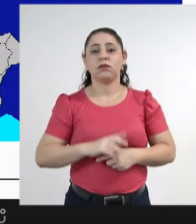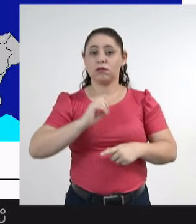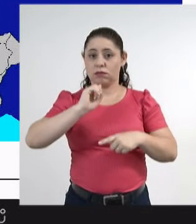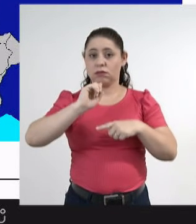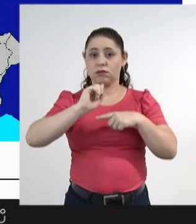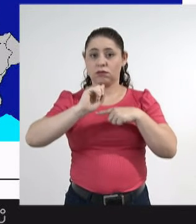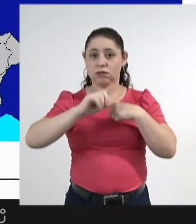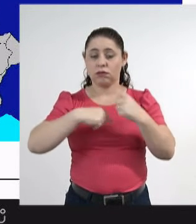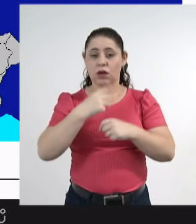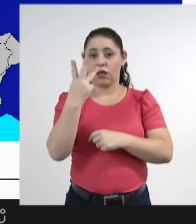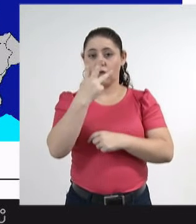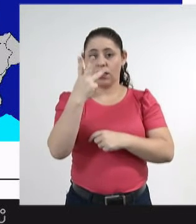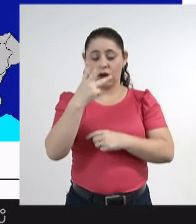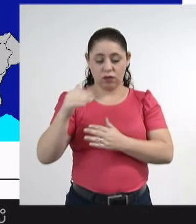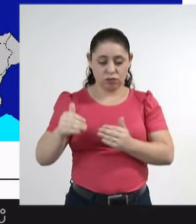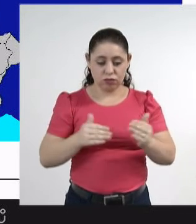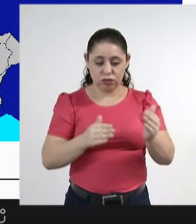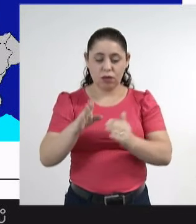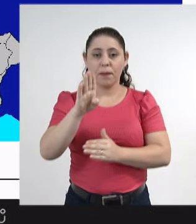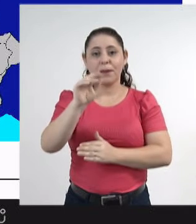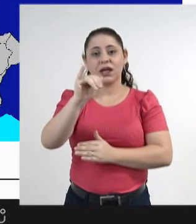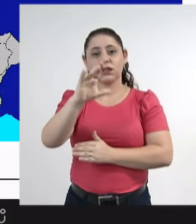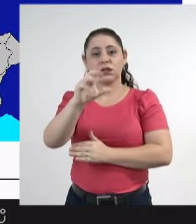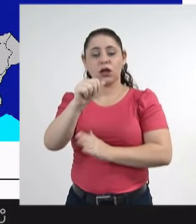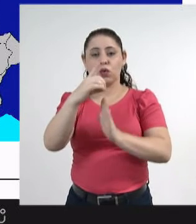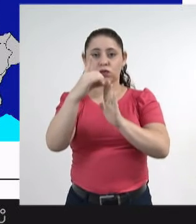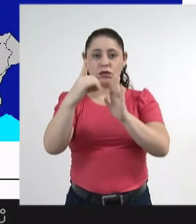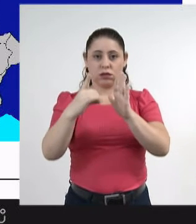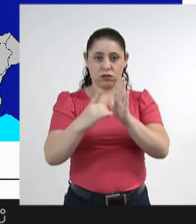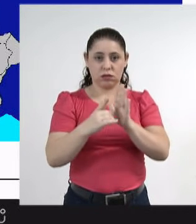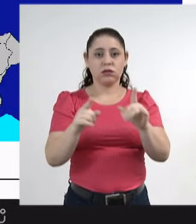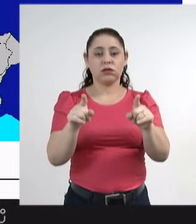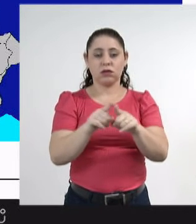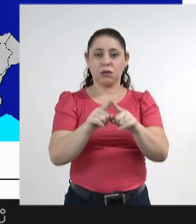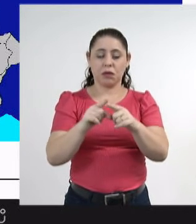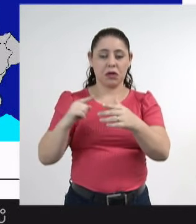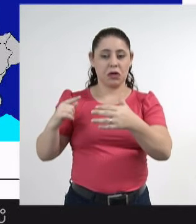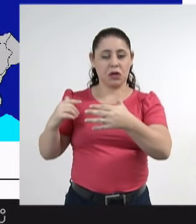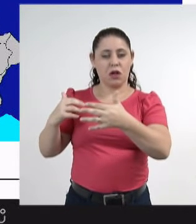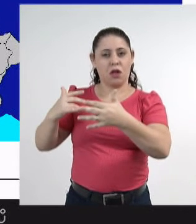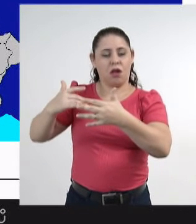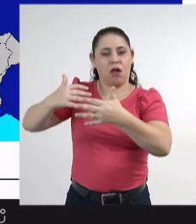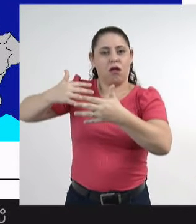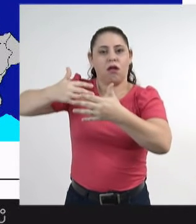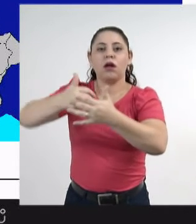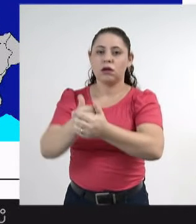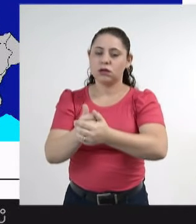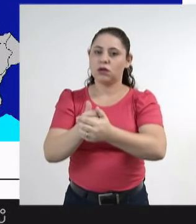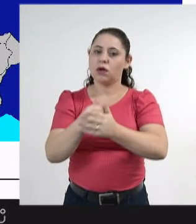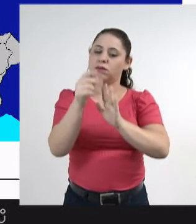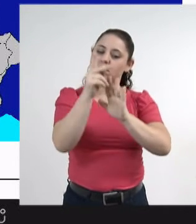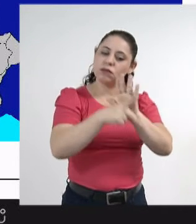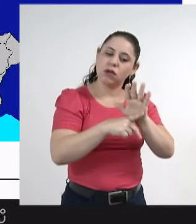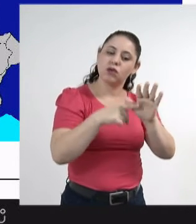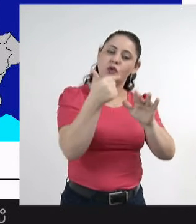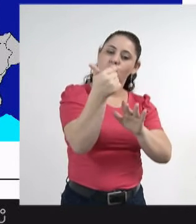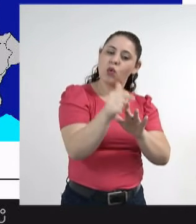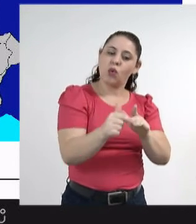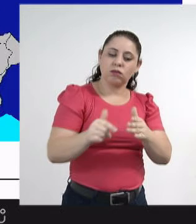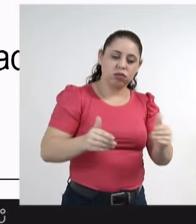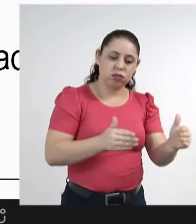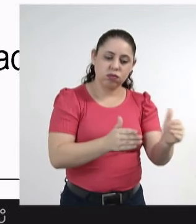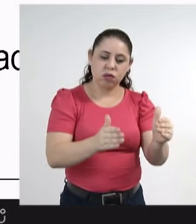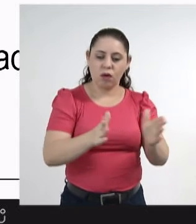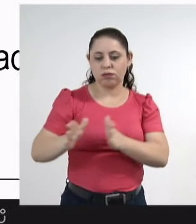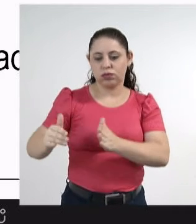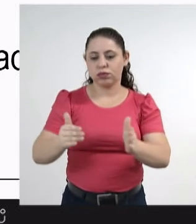Depois foram feitas 3 bacias e o decreto e ao longo do tempo foram feitos todos os planos das outras bacias e até